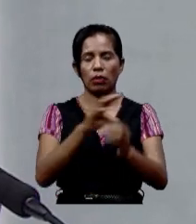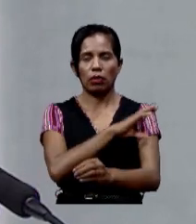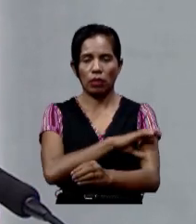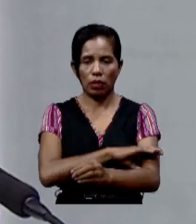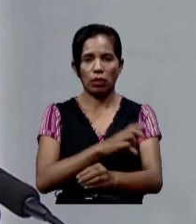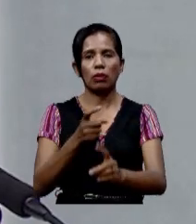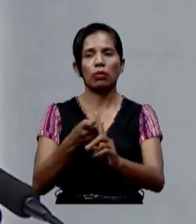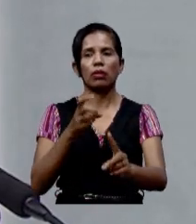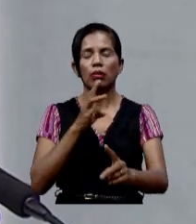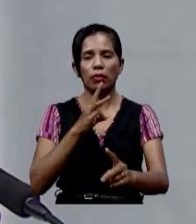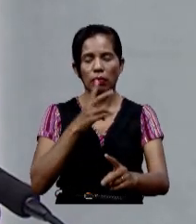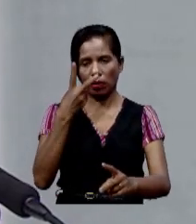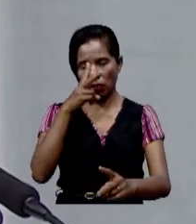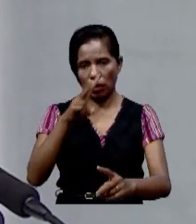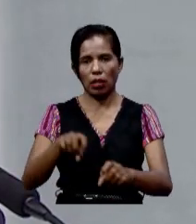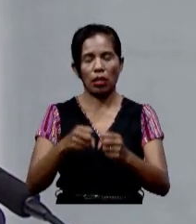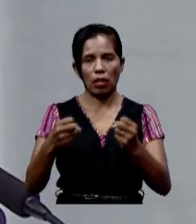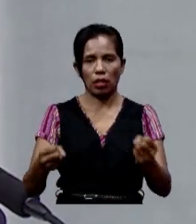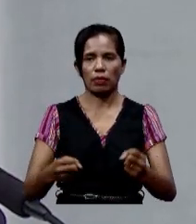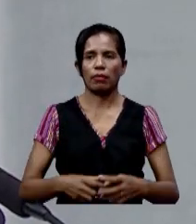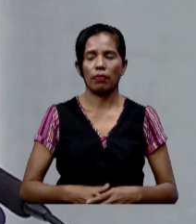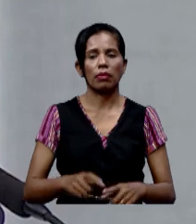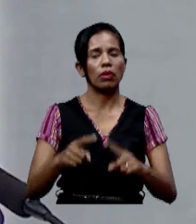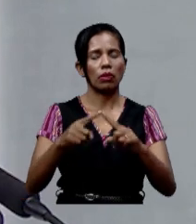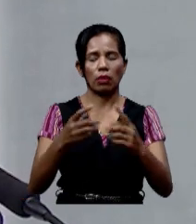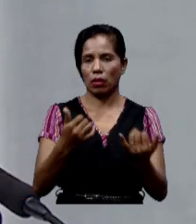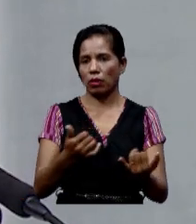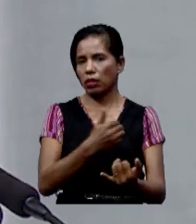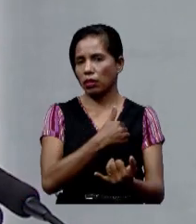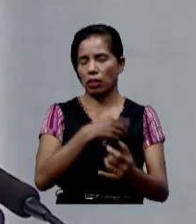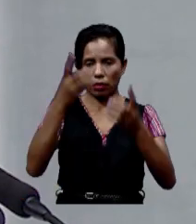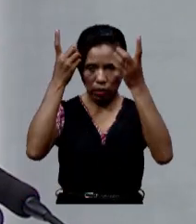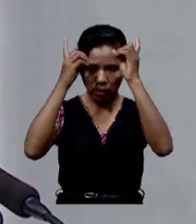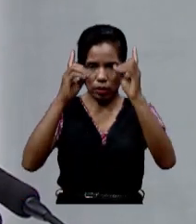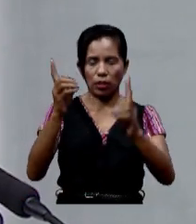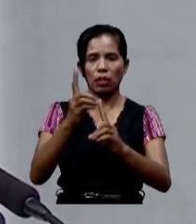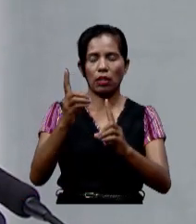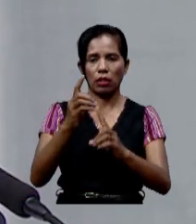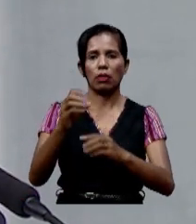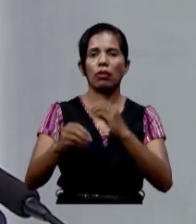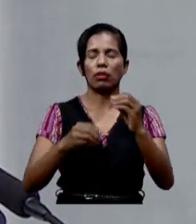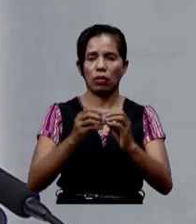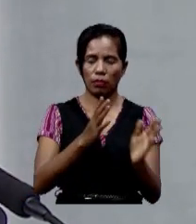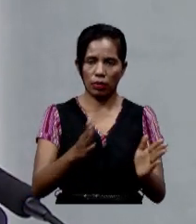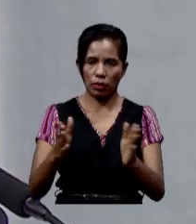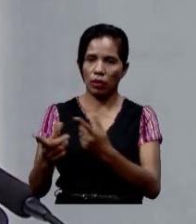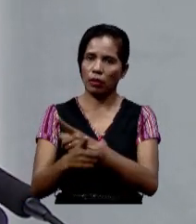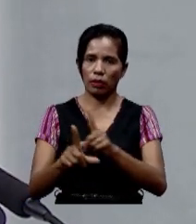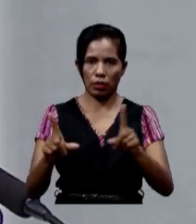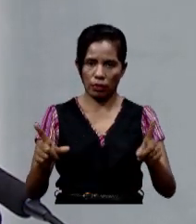BNN. No atu controla estrago ba reputação. Mabe to agora sirak decide específico sirak ona badata no processo libertação